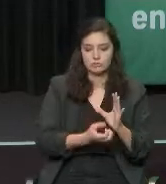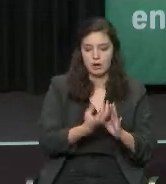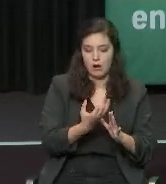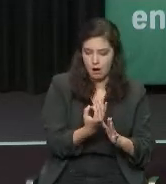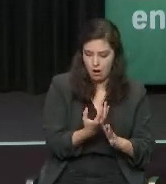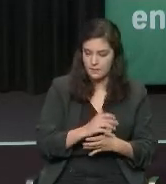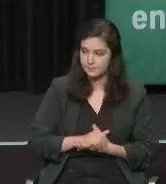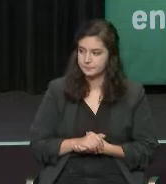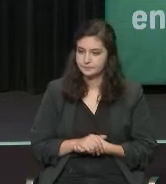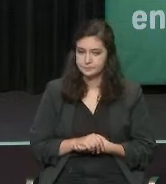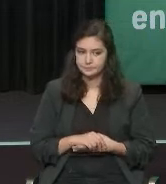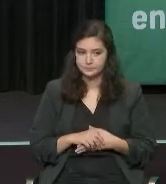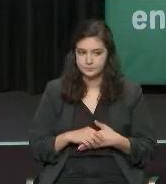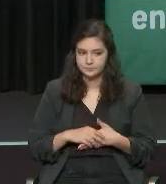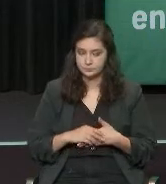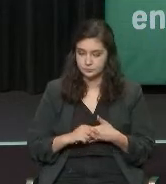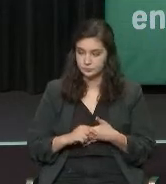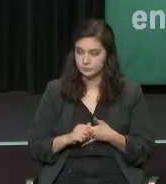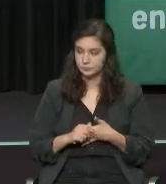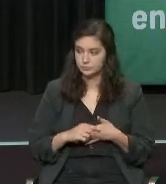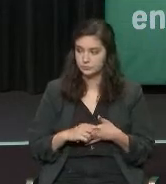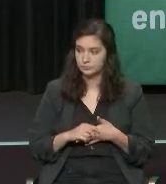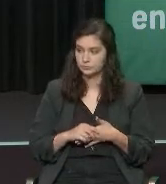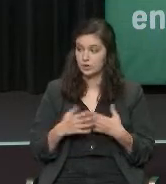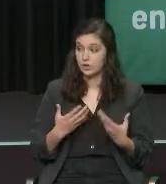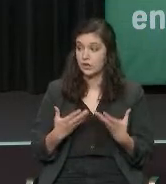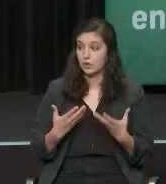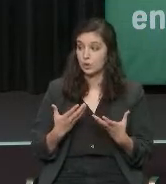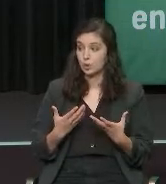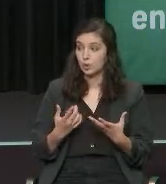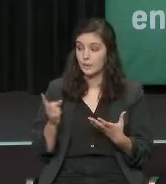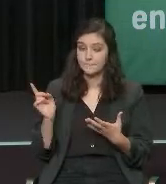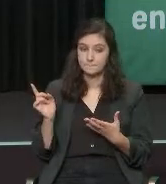resolução desenvolvida pelos nossos engenheiros.